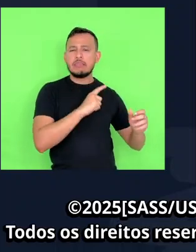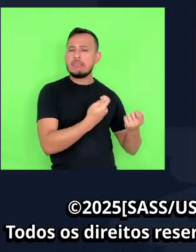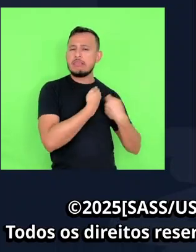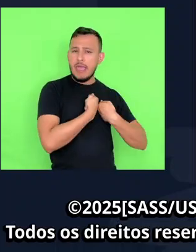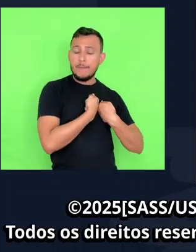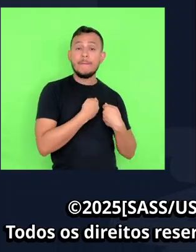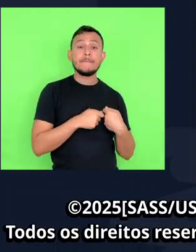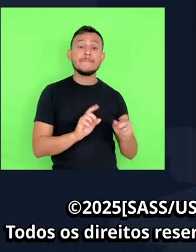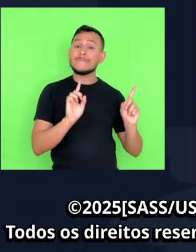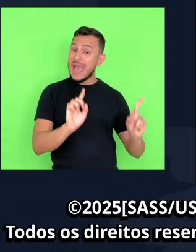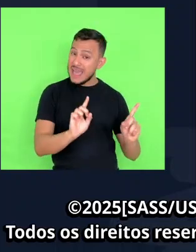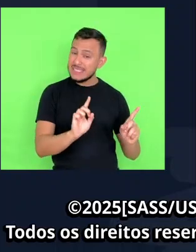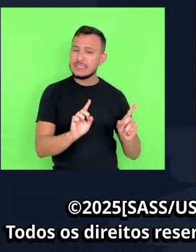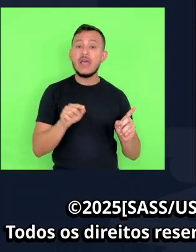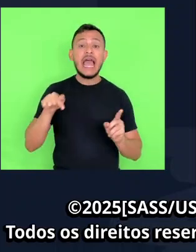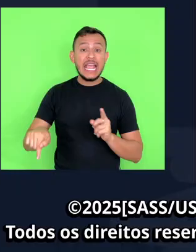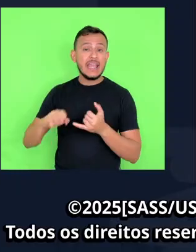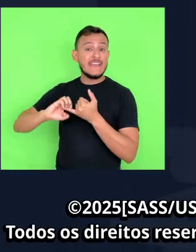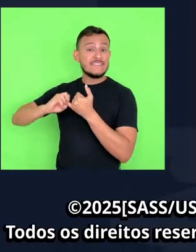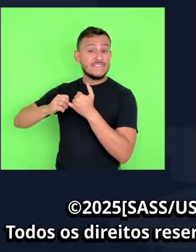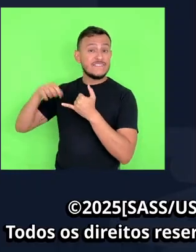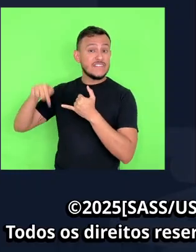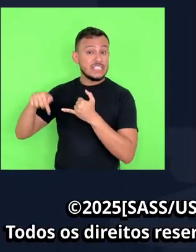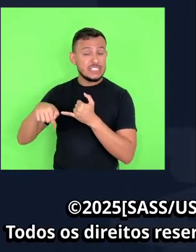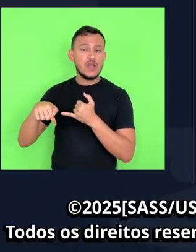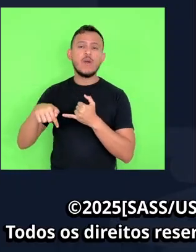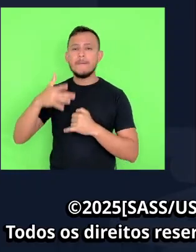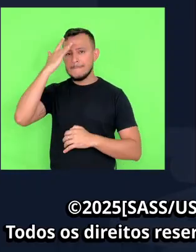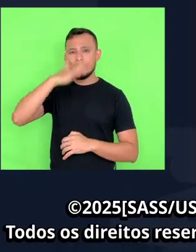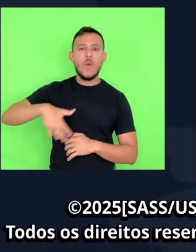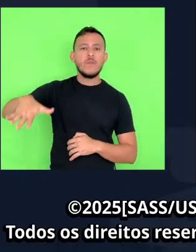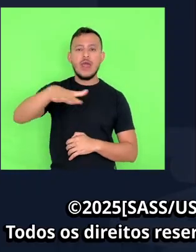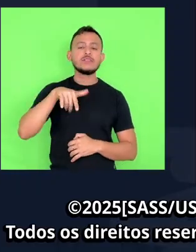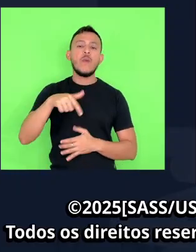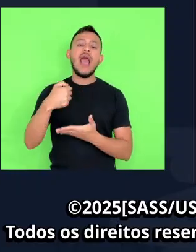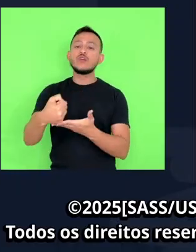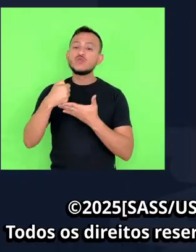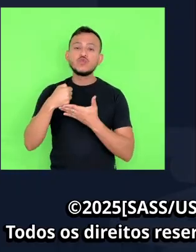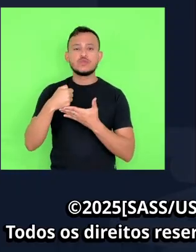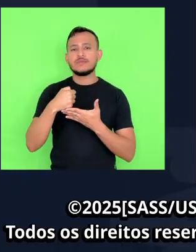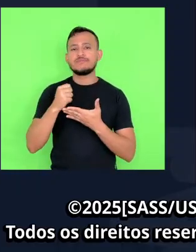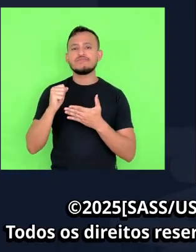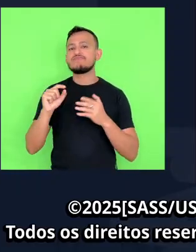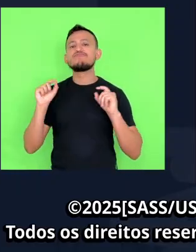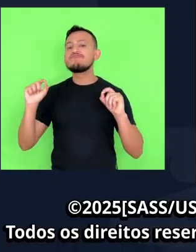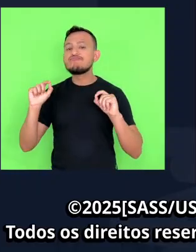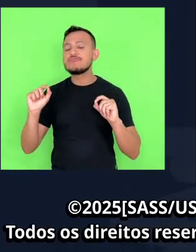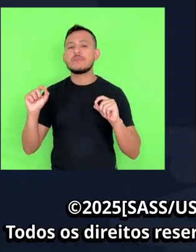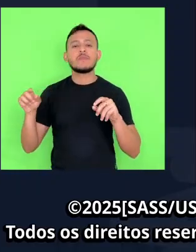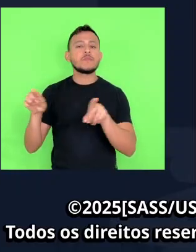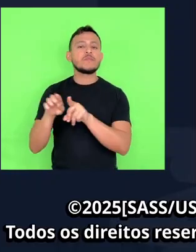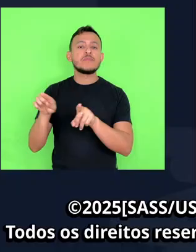biodisponibilidade. No entanto, o feijão, na nossa população, colabora em muito